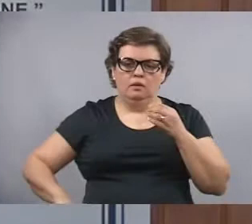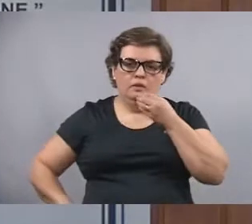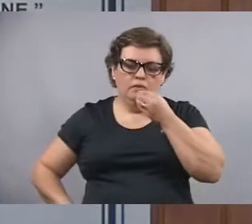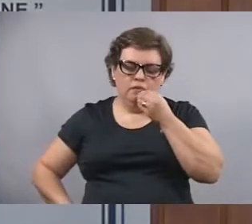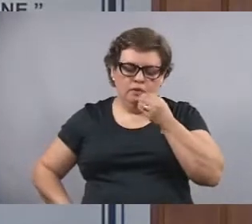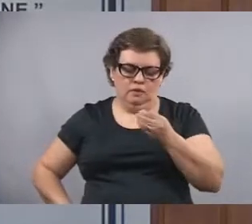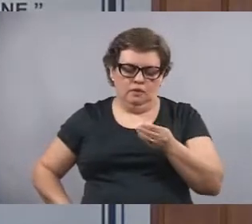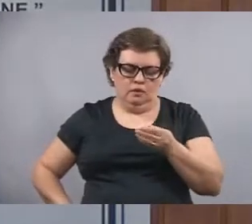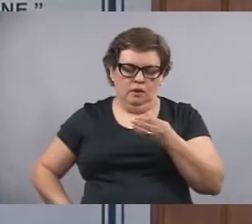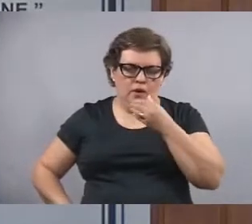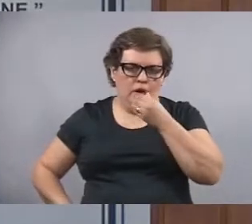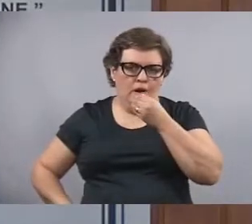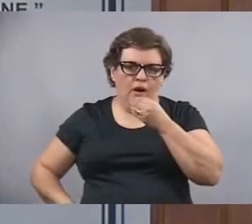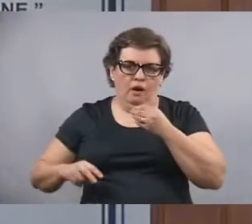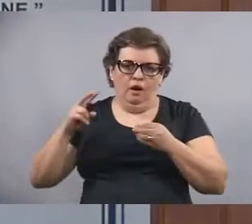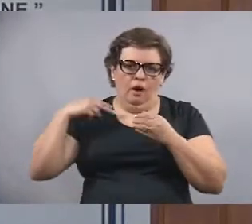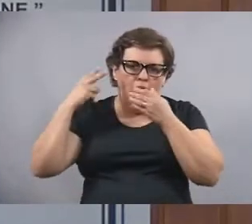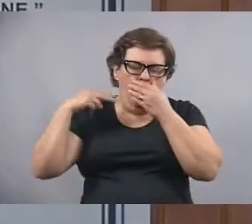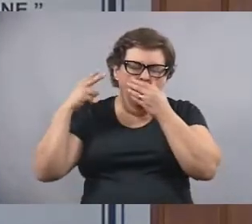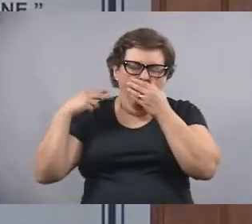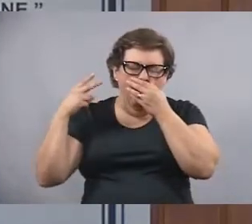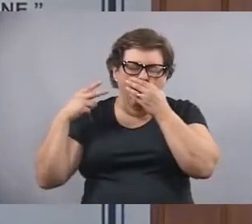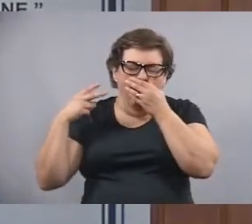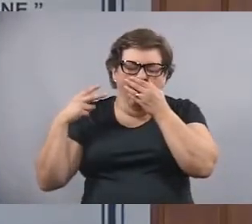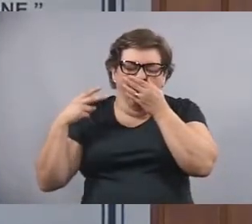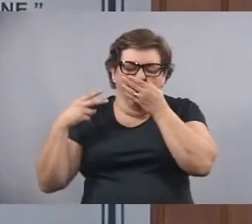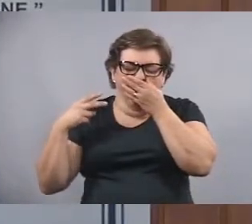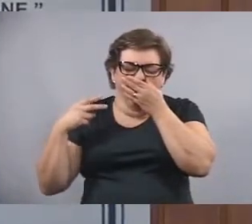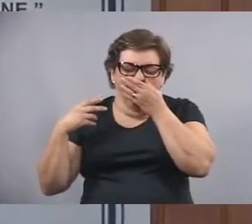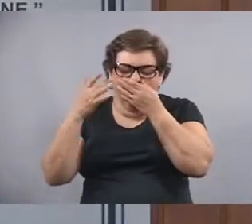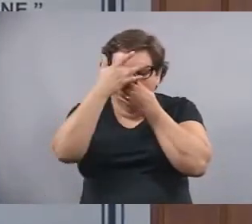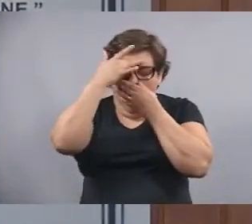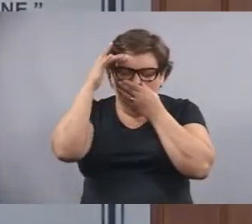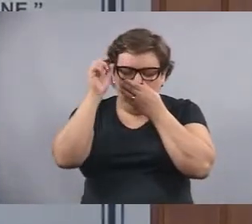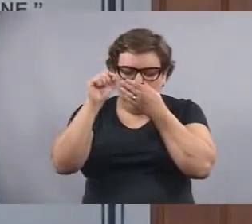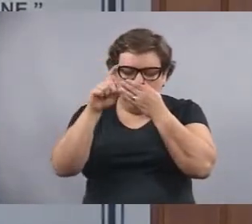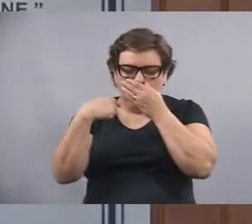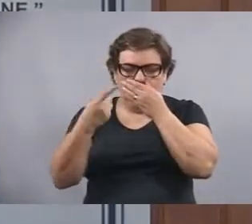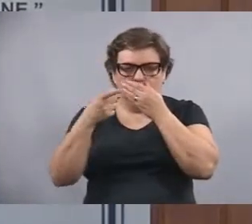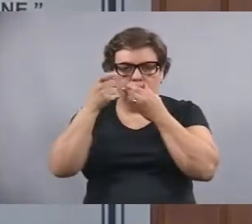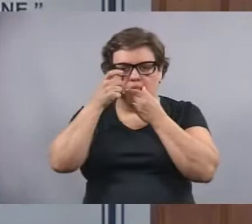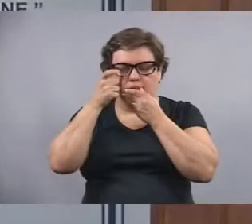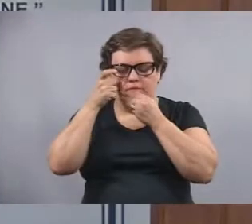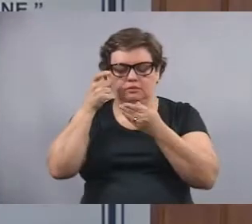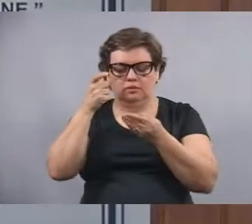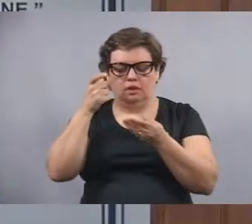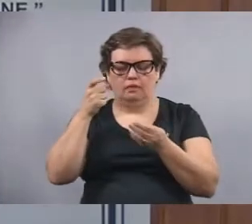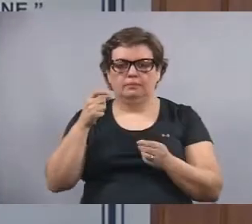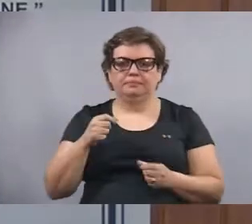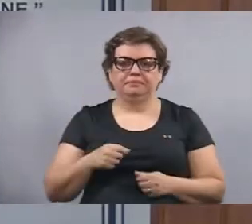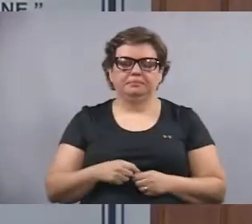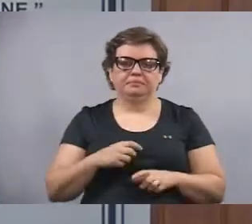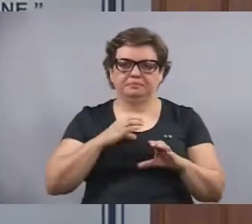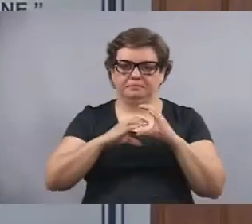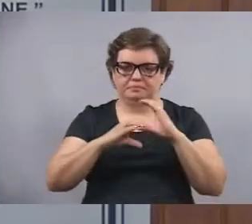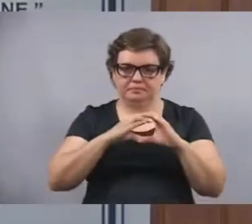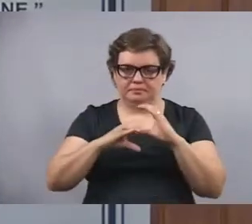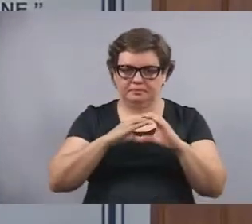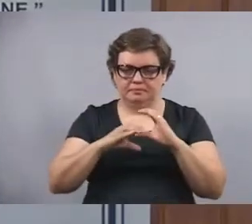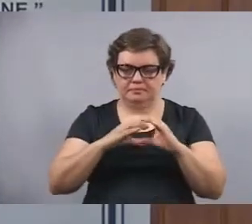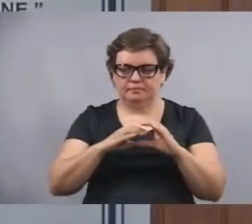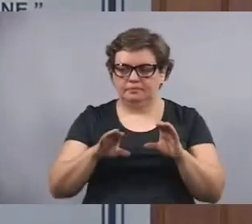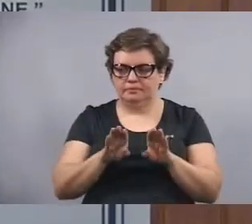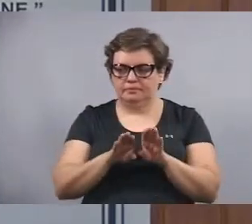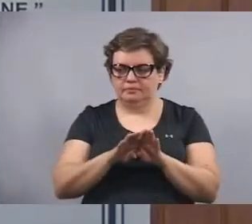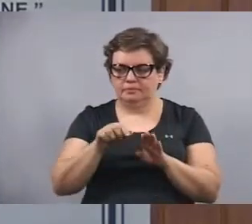presidente, vereadores, público que nos acompanha, a imprensa aqui presente, os